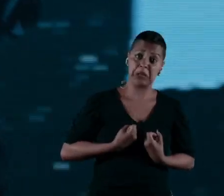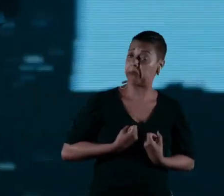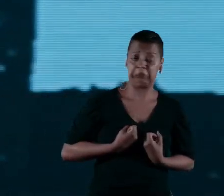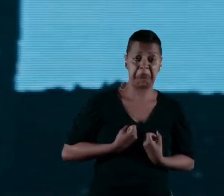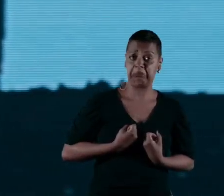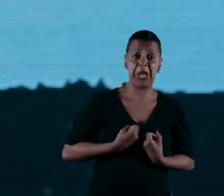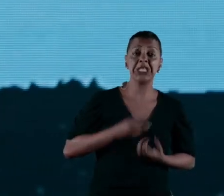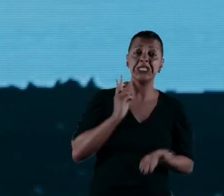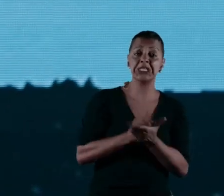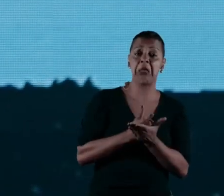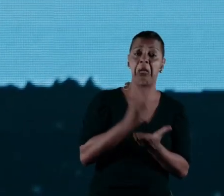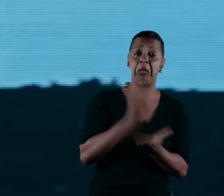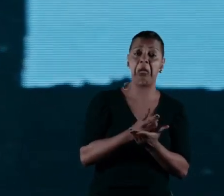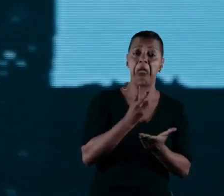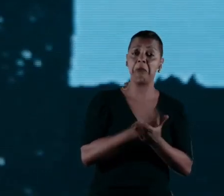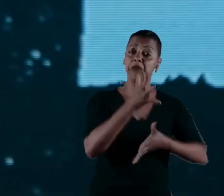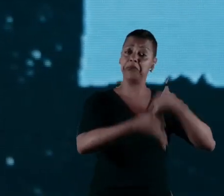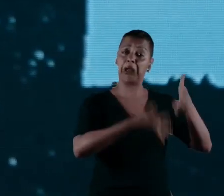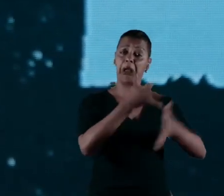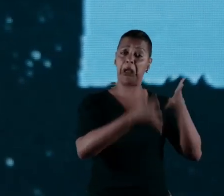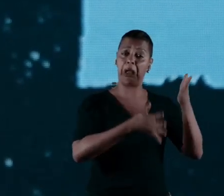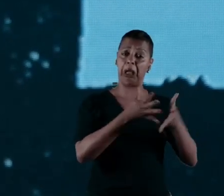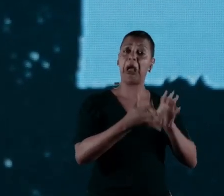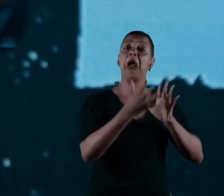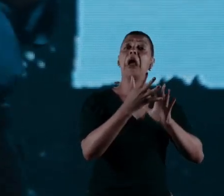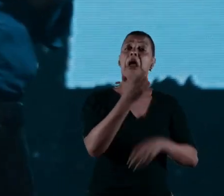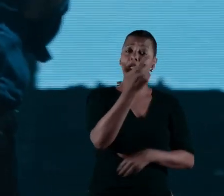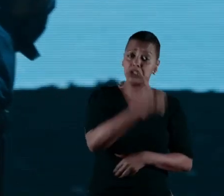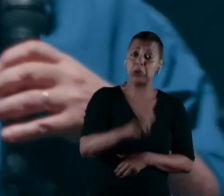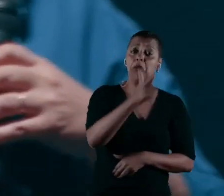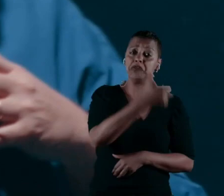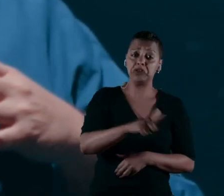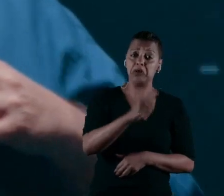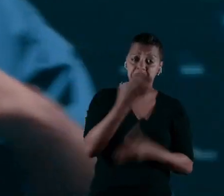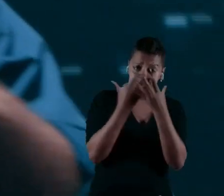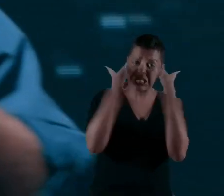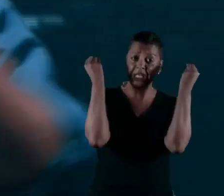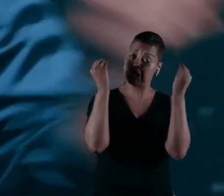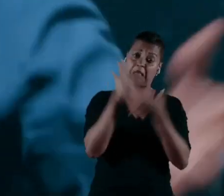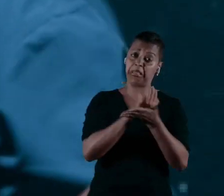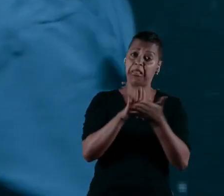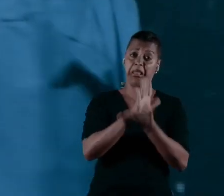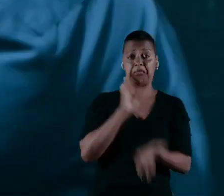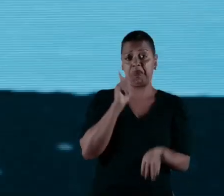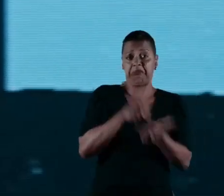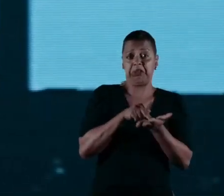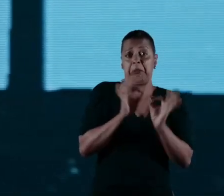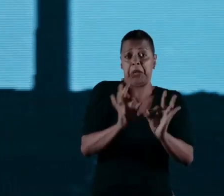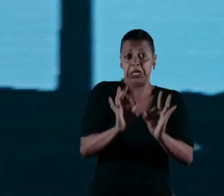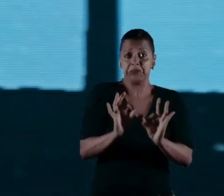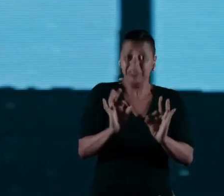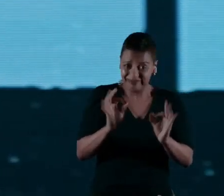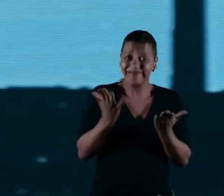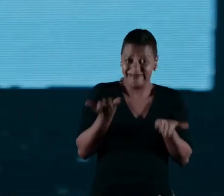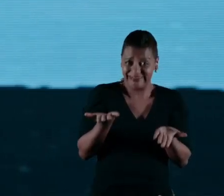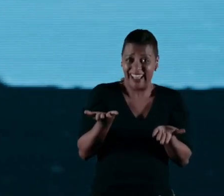Aquilo que você falou é a verdade e você não vai se esquecer. Amém ou não? Glória a Deus, aplauda o